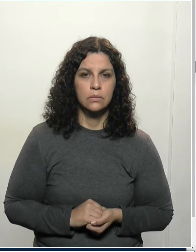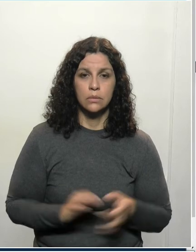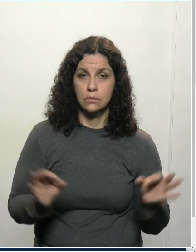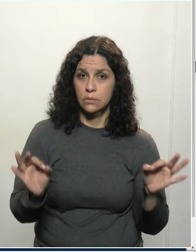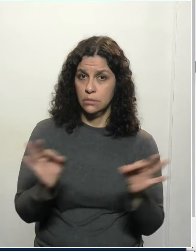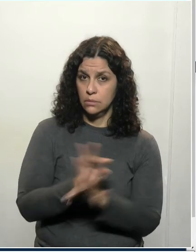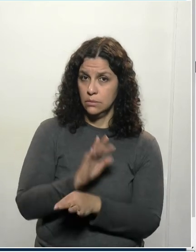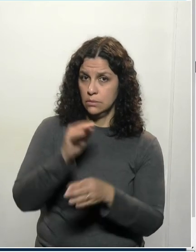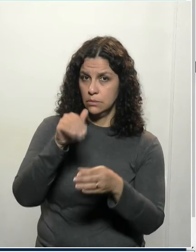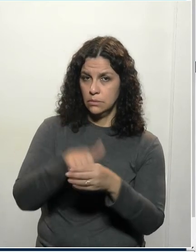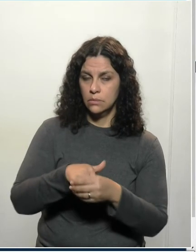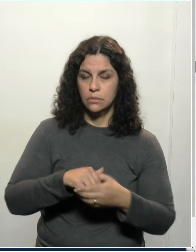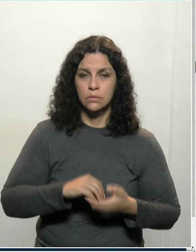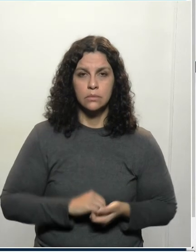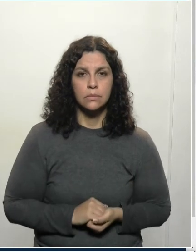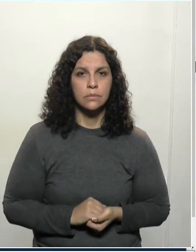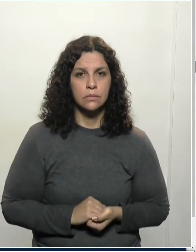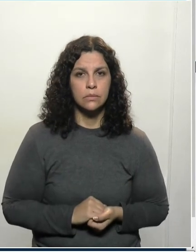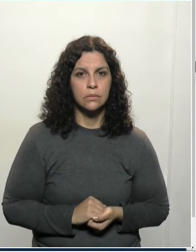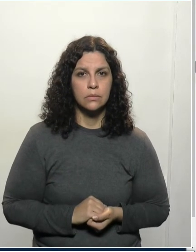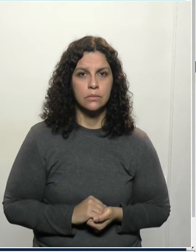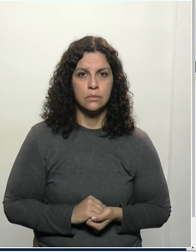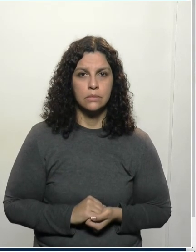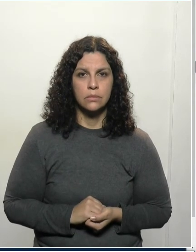Votação encerrada.